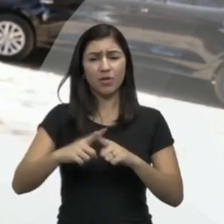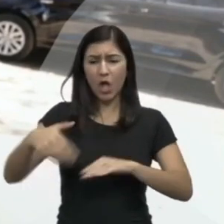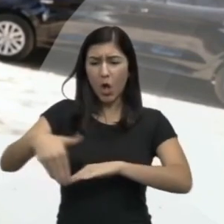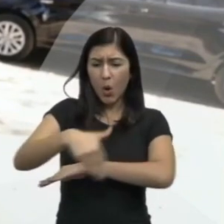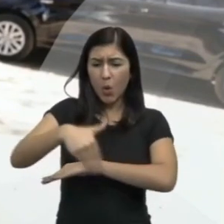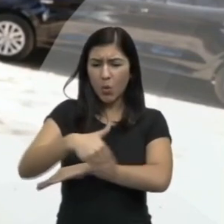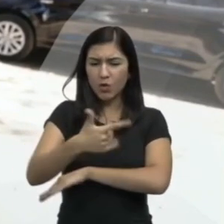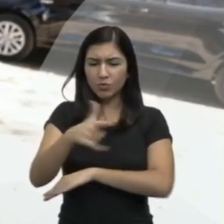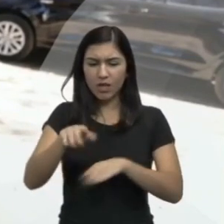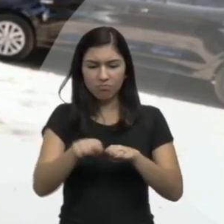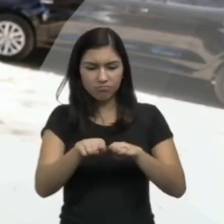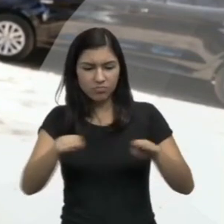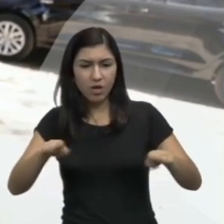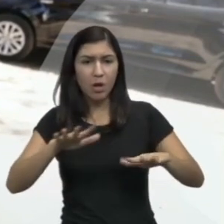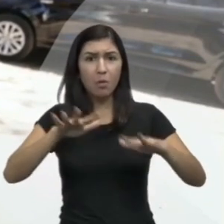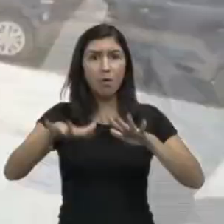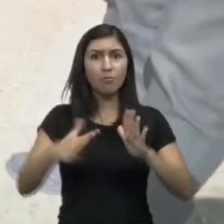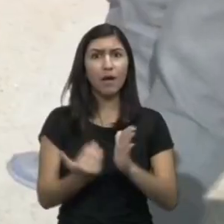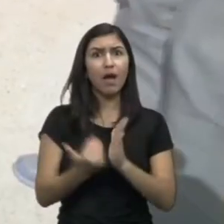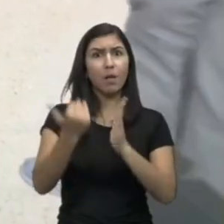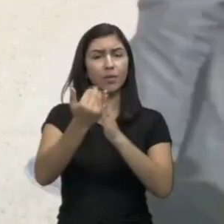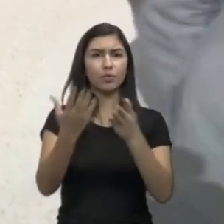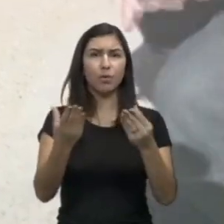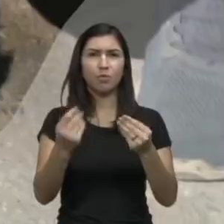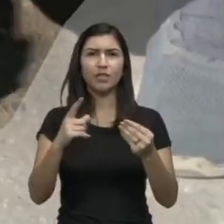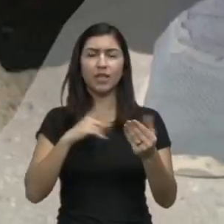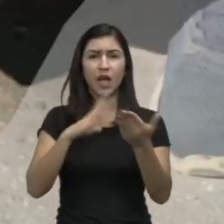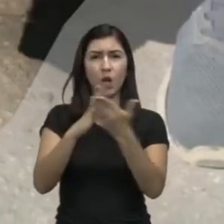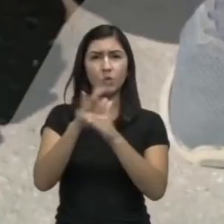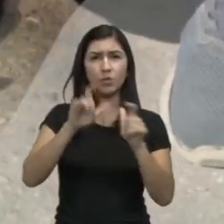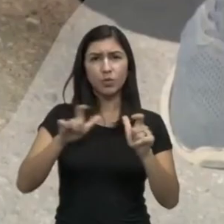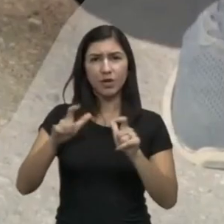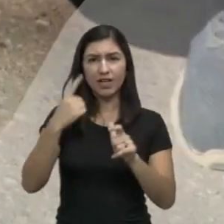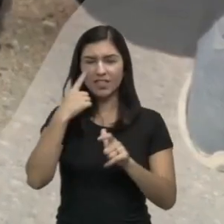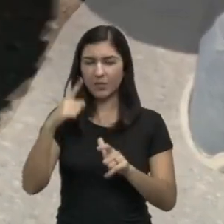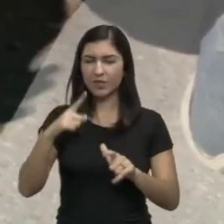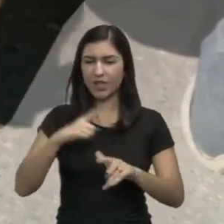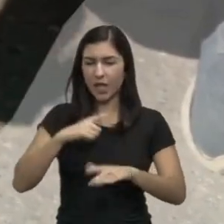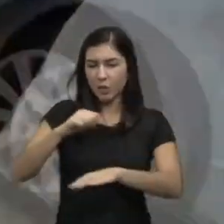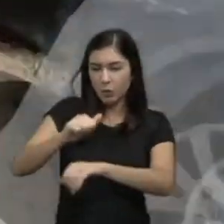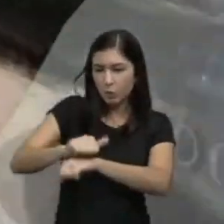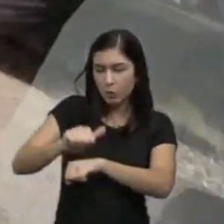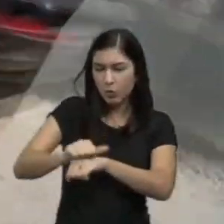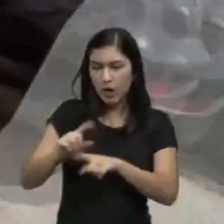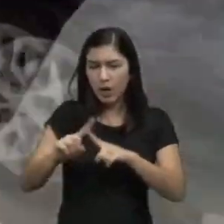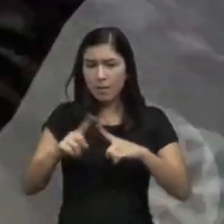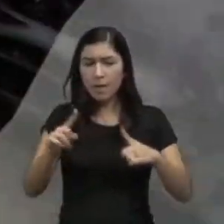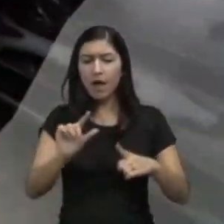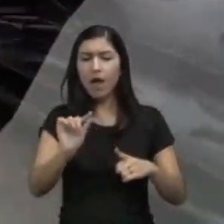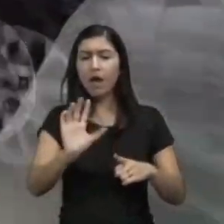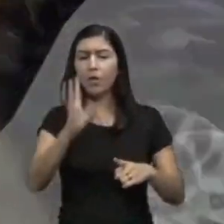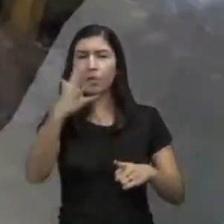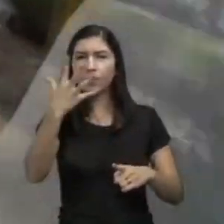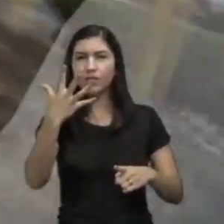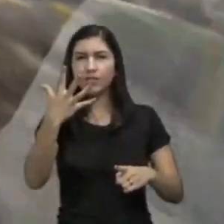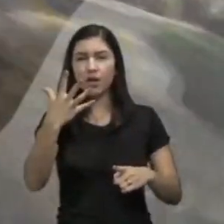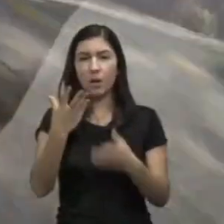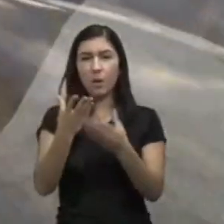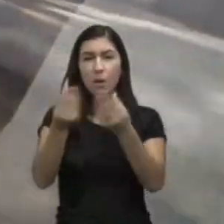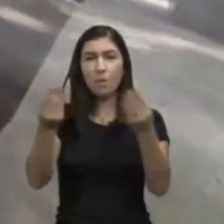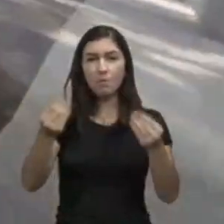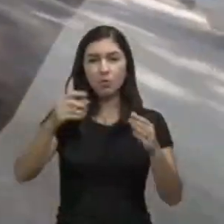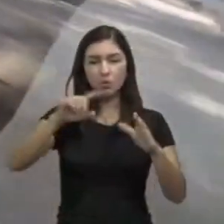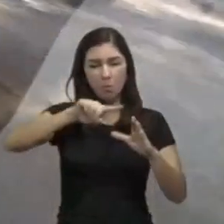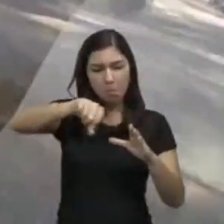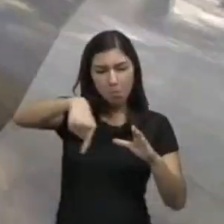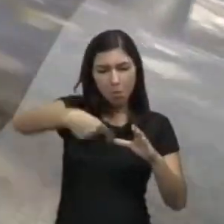sem pavimento, porque o movimento aumentou muito. Tem alguns trechos que você vê que está bem compactado, porém o que aconteceu? Como a quantidade de